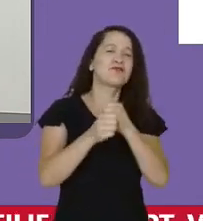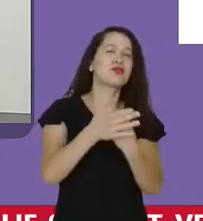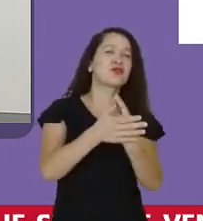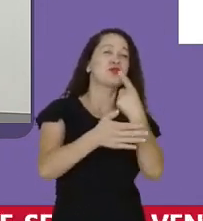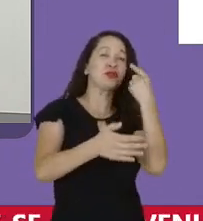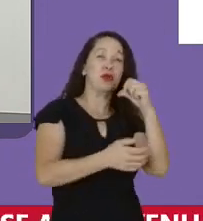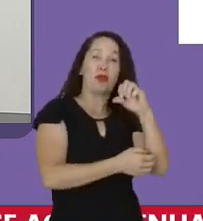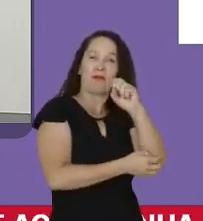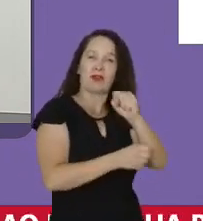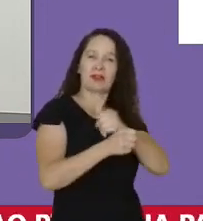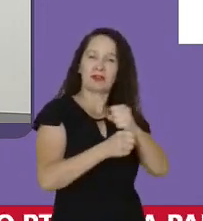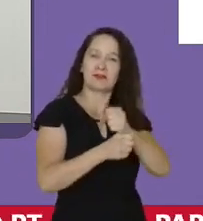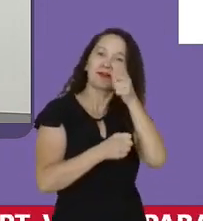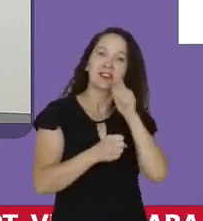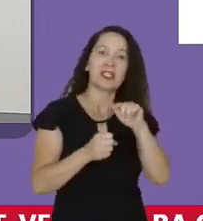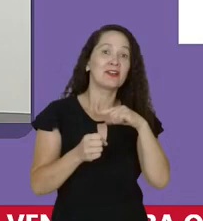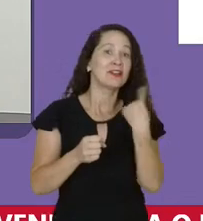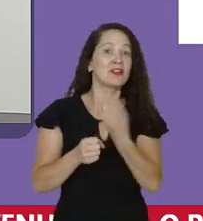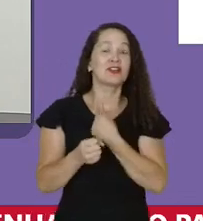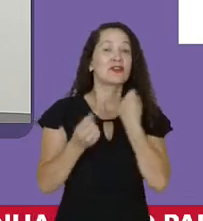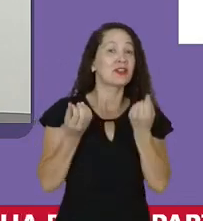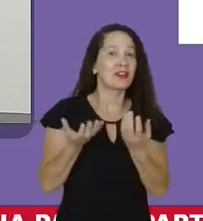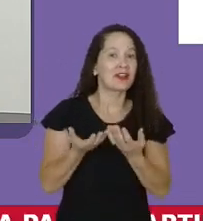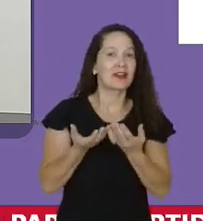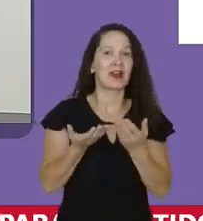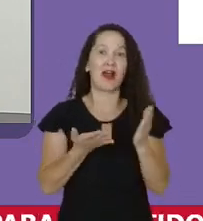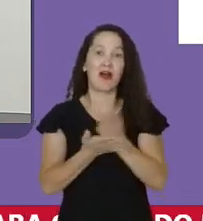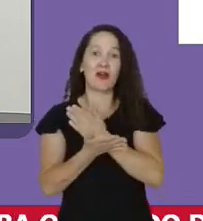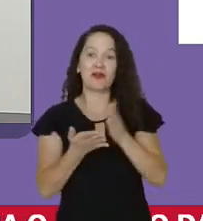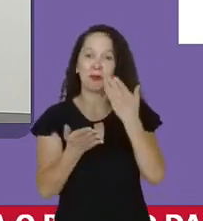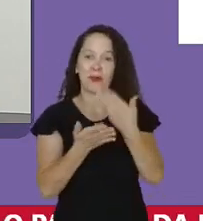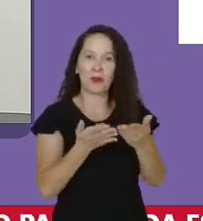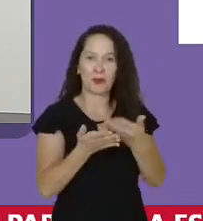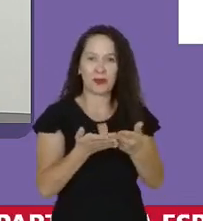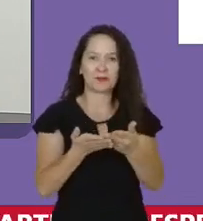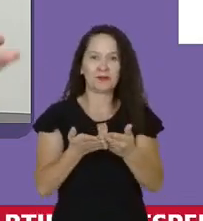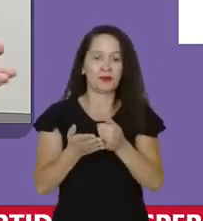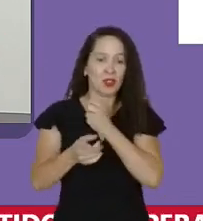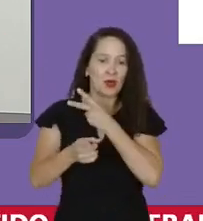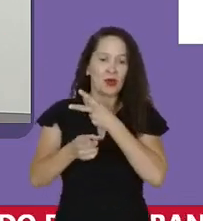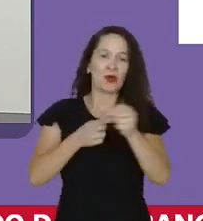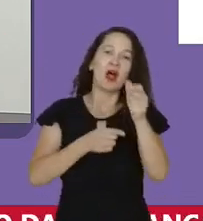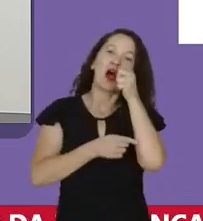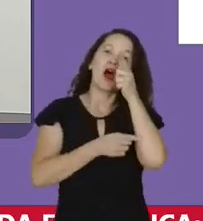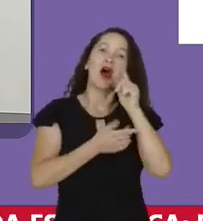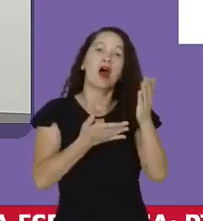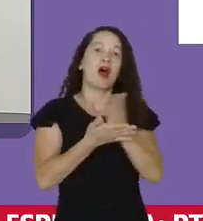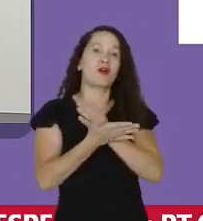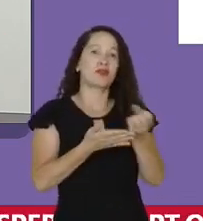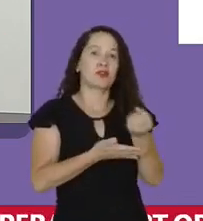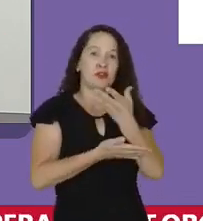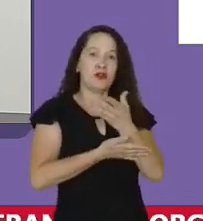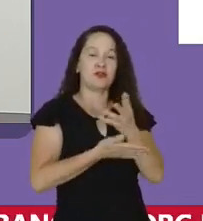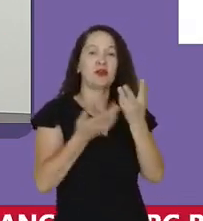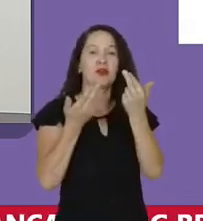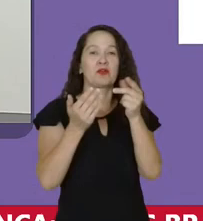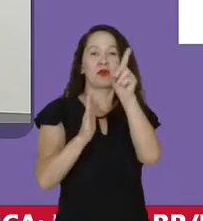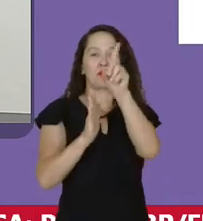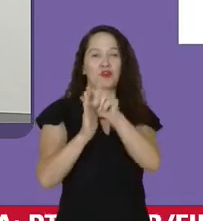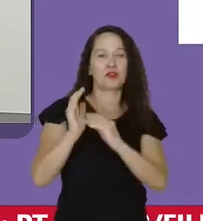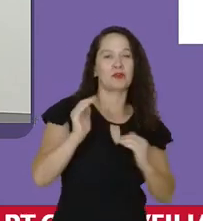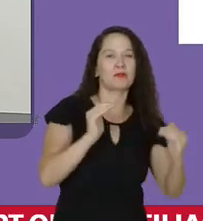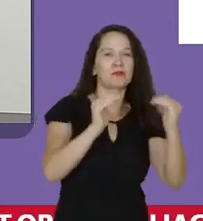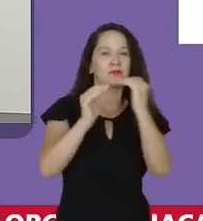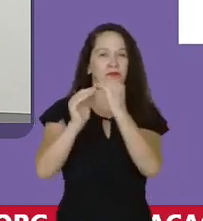de 90 anos, né? E assim como direitos recém-conquistados, que foi ao direito da